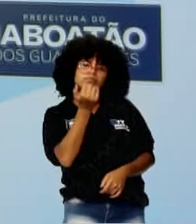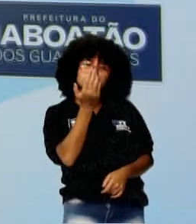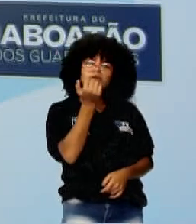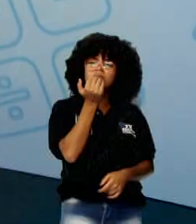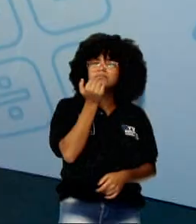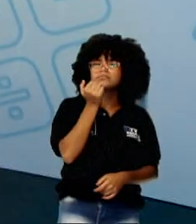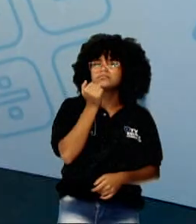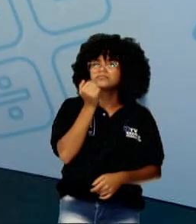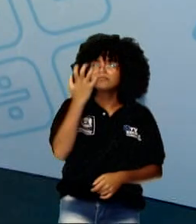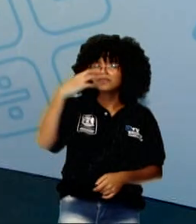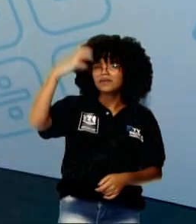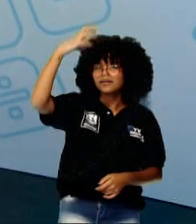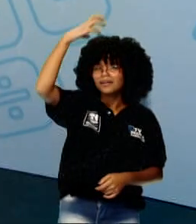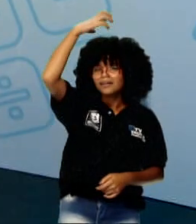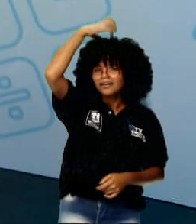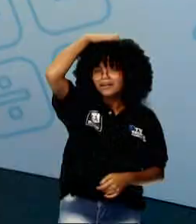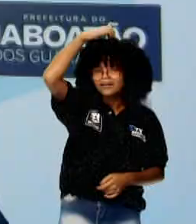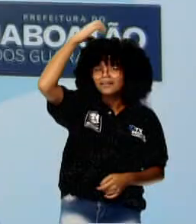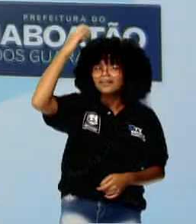A rainha,